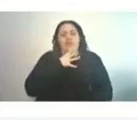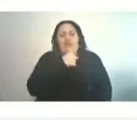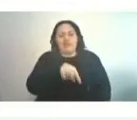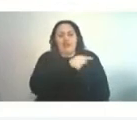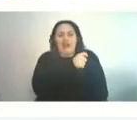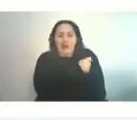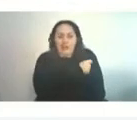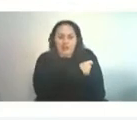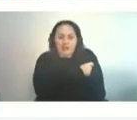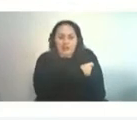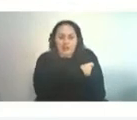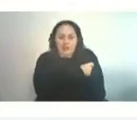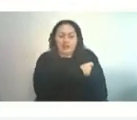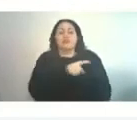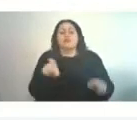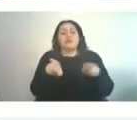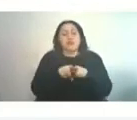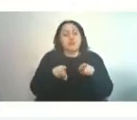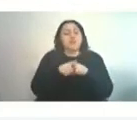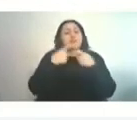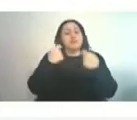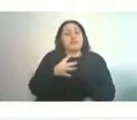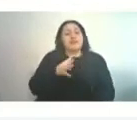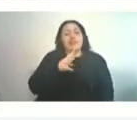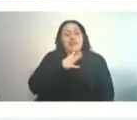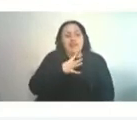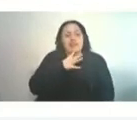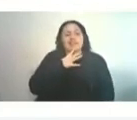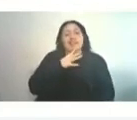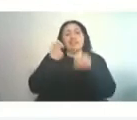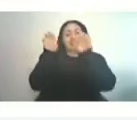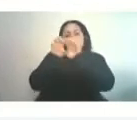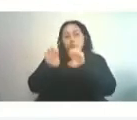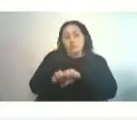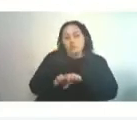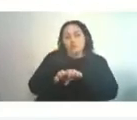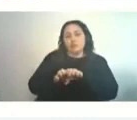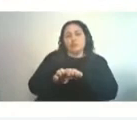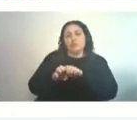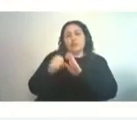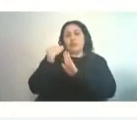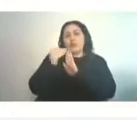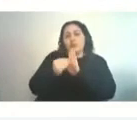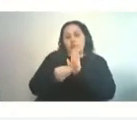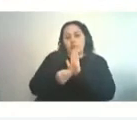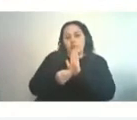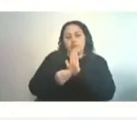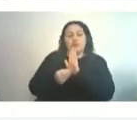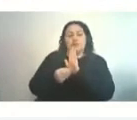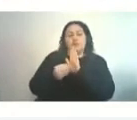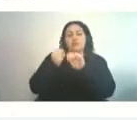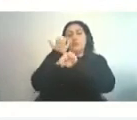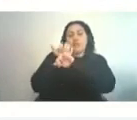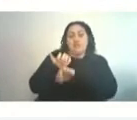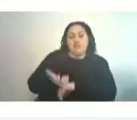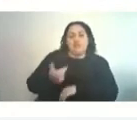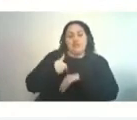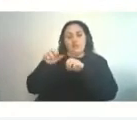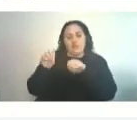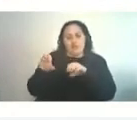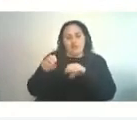preciso conhecer também a estrutura fundamental da matéria que eu ensino, né? Exatamente para poder ter